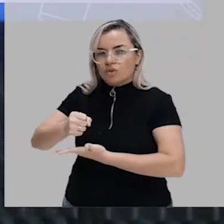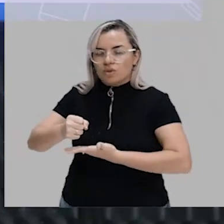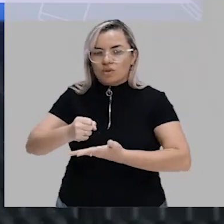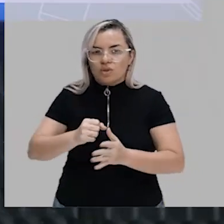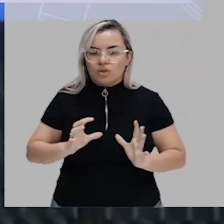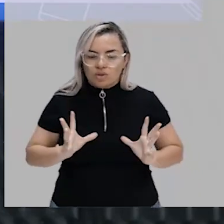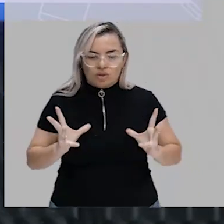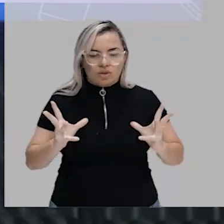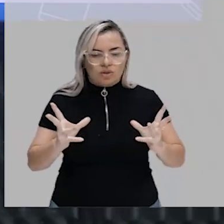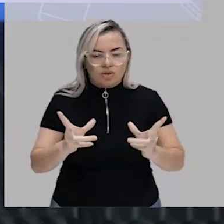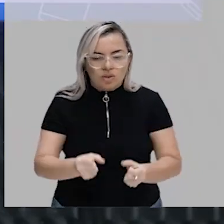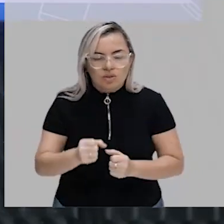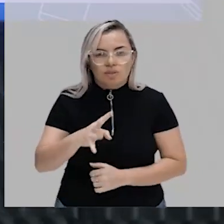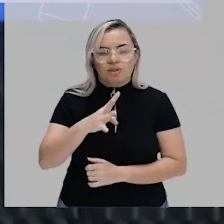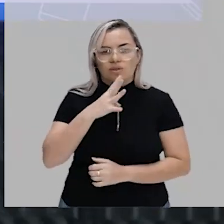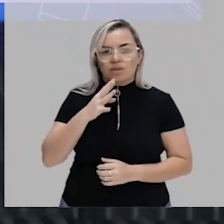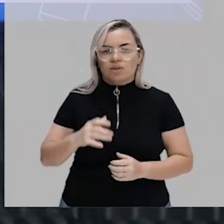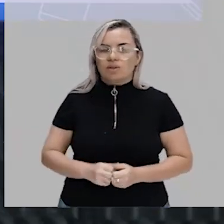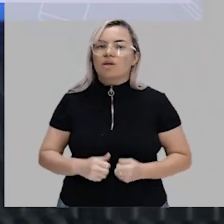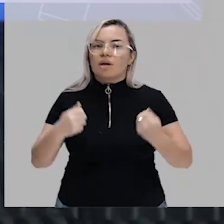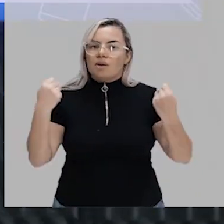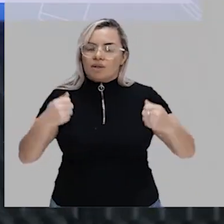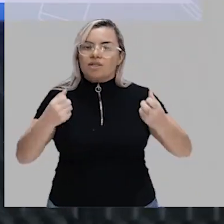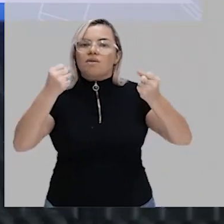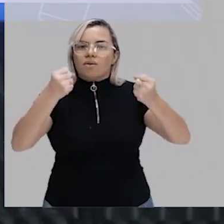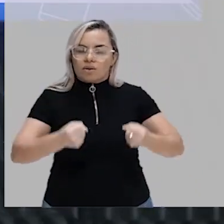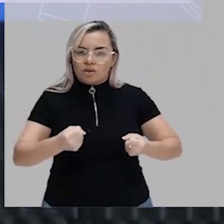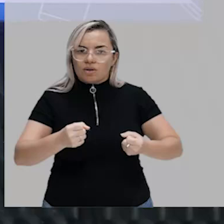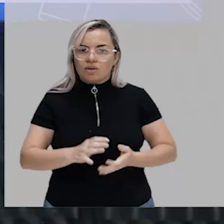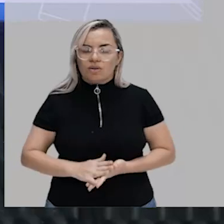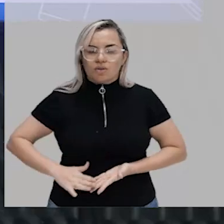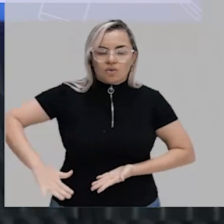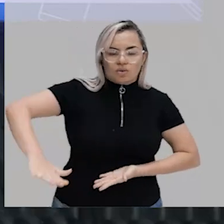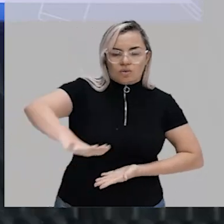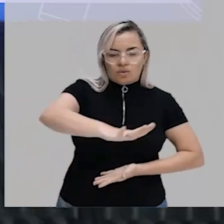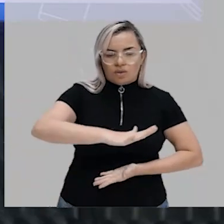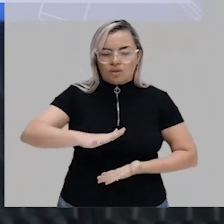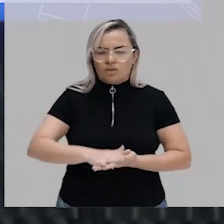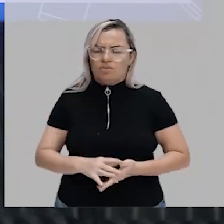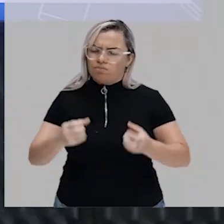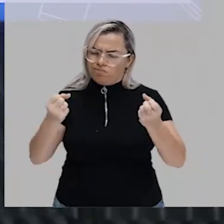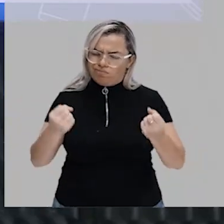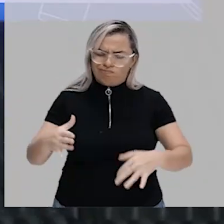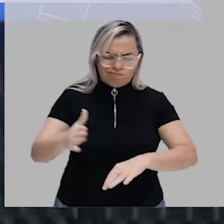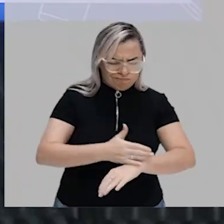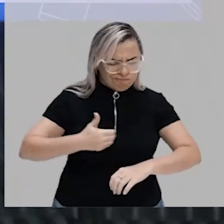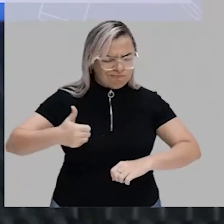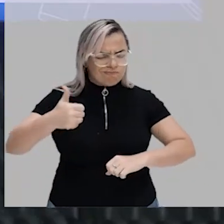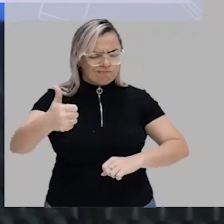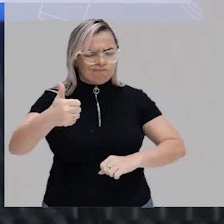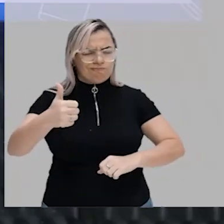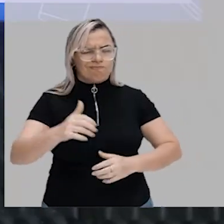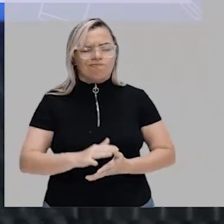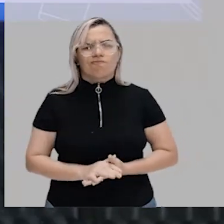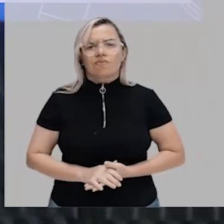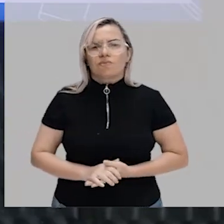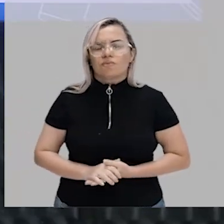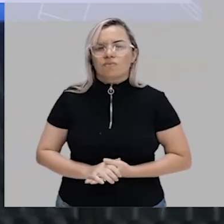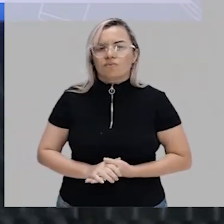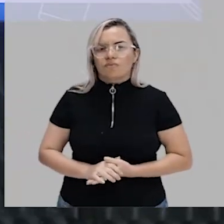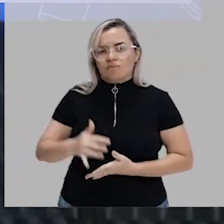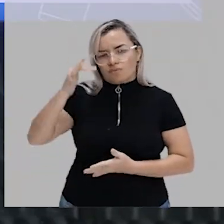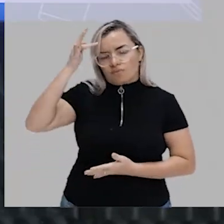tomam todas as formas de conhecimento possíveis. Professor, explica melhor isso aí para mim. Vou te explicar.